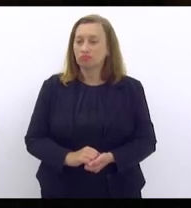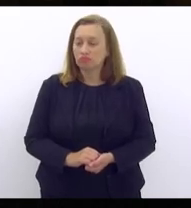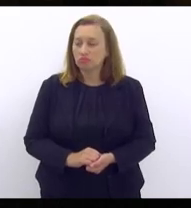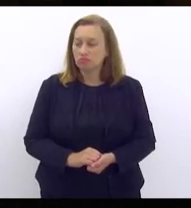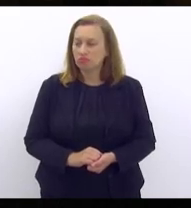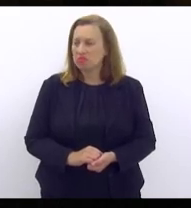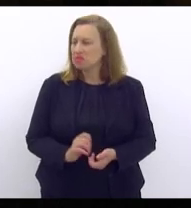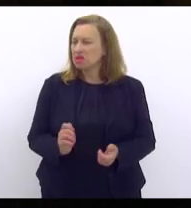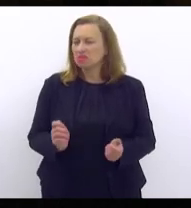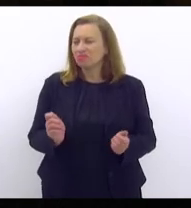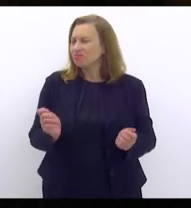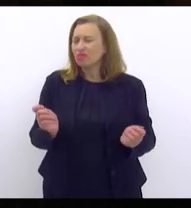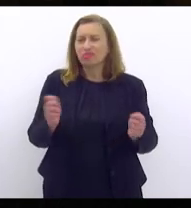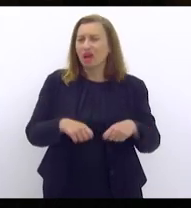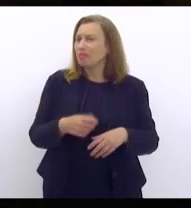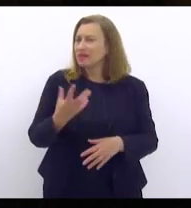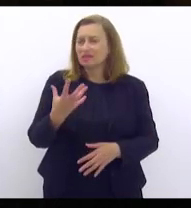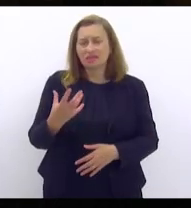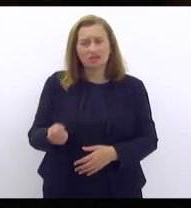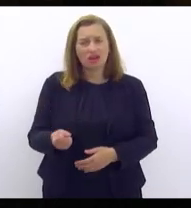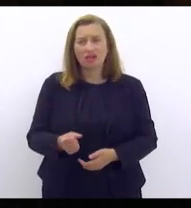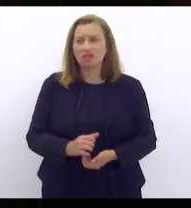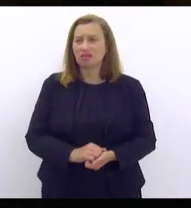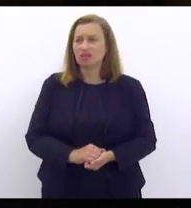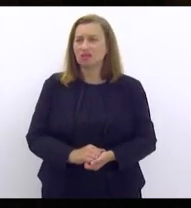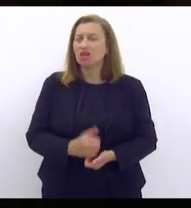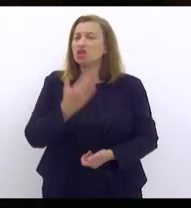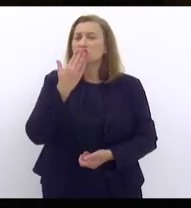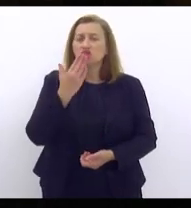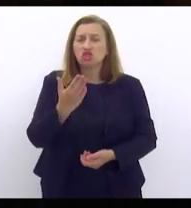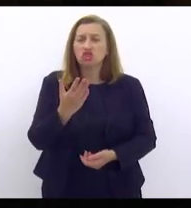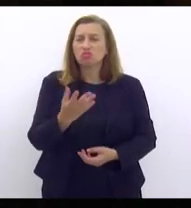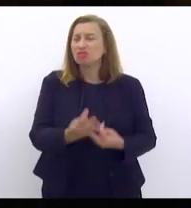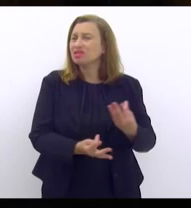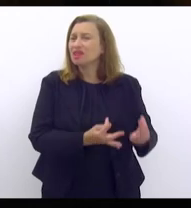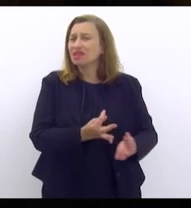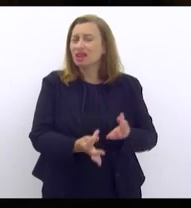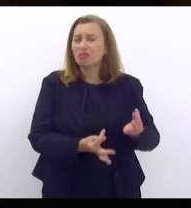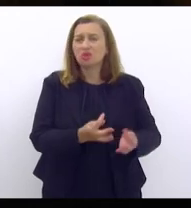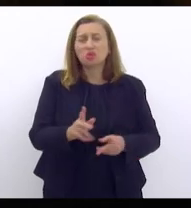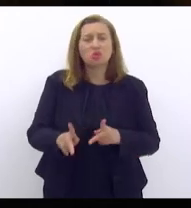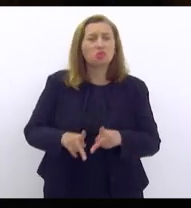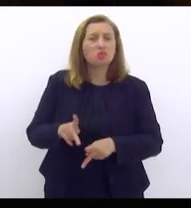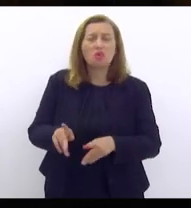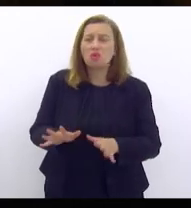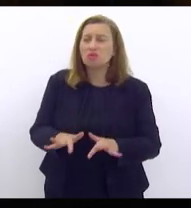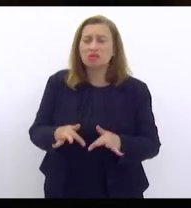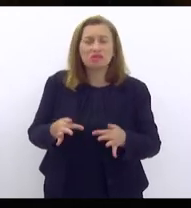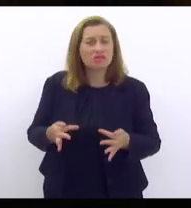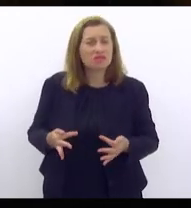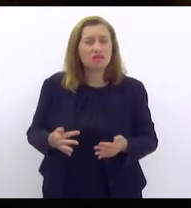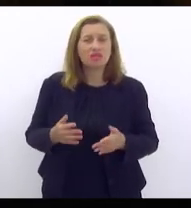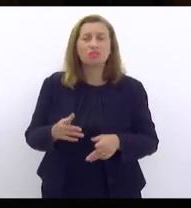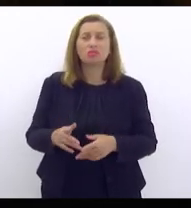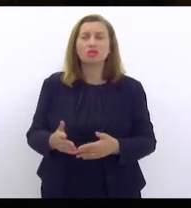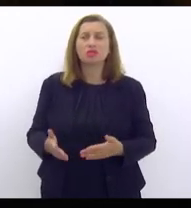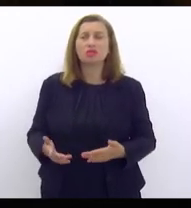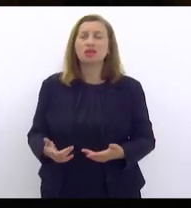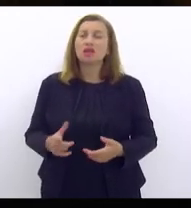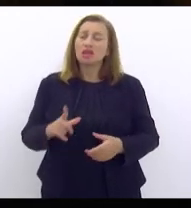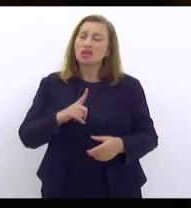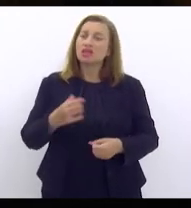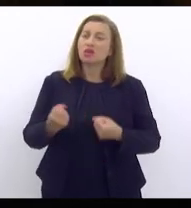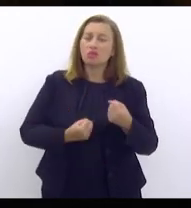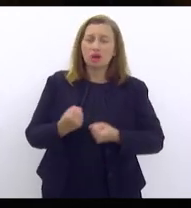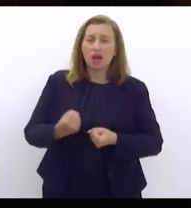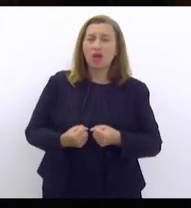Não dá para aceitar esse tipo de tratamento para com o povo humilde, para com o povo que tem o seu carro como instrumento